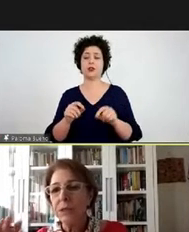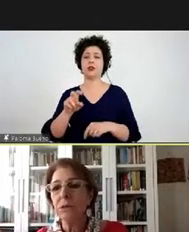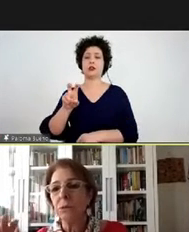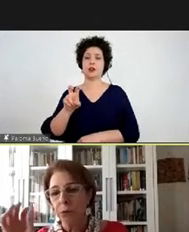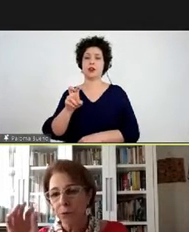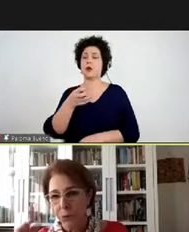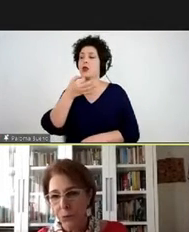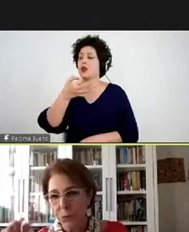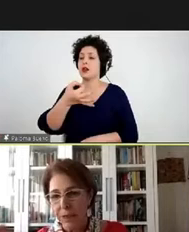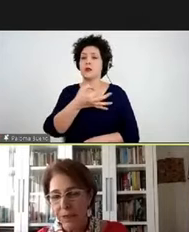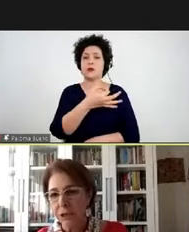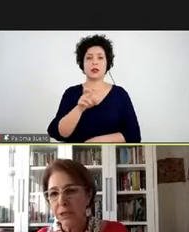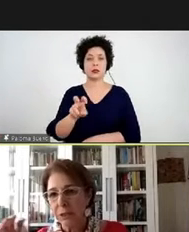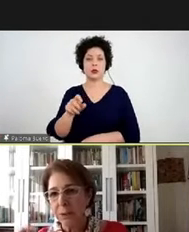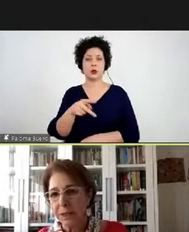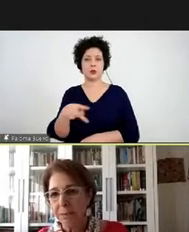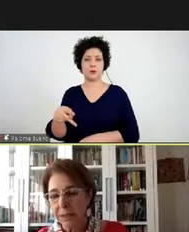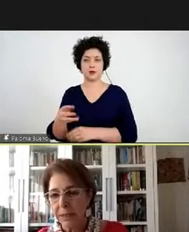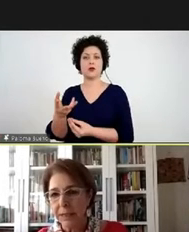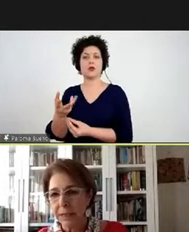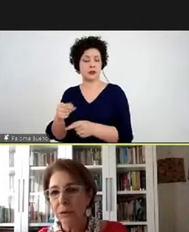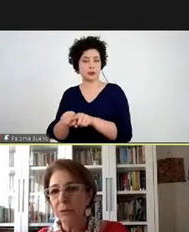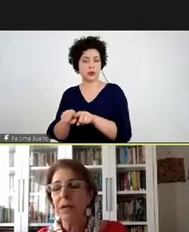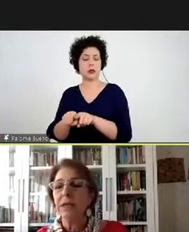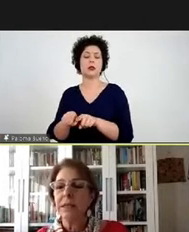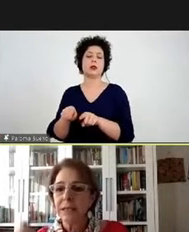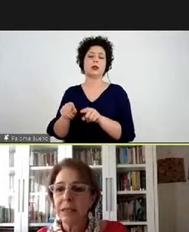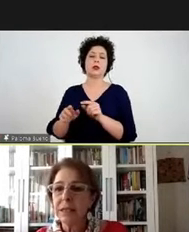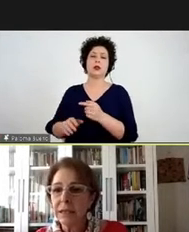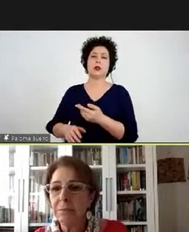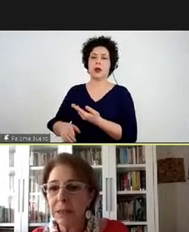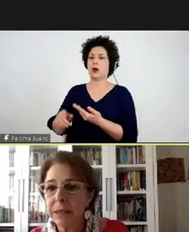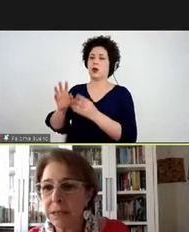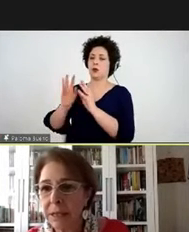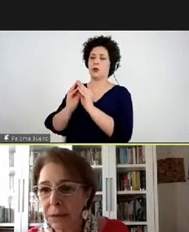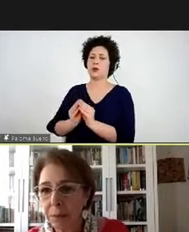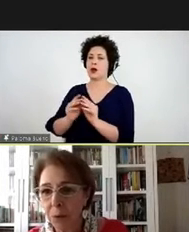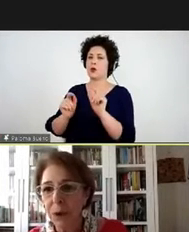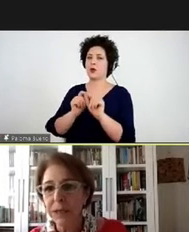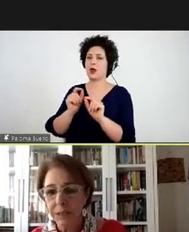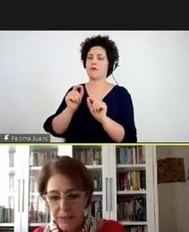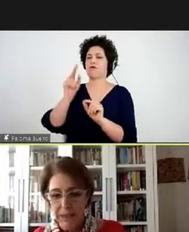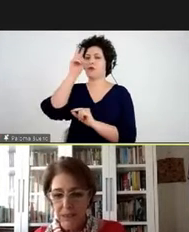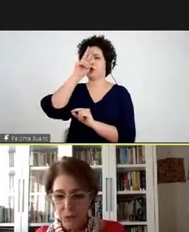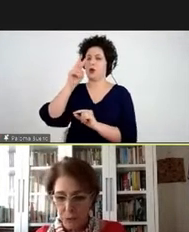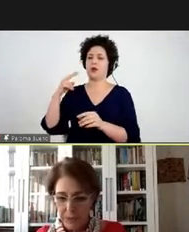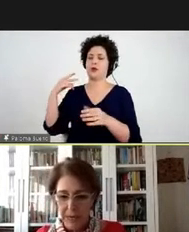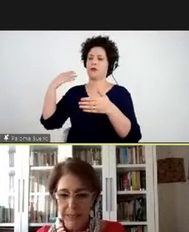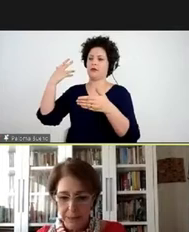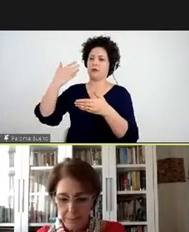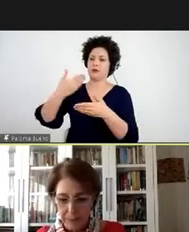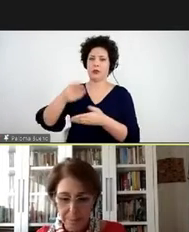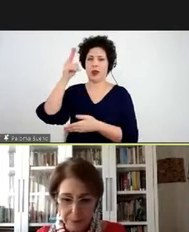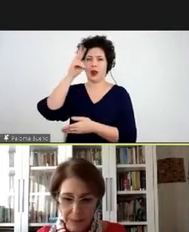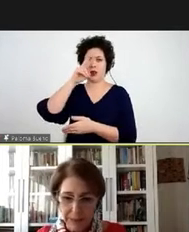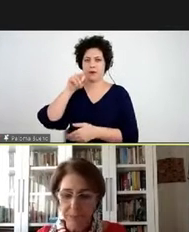de 5 professores artistas para essa apresentação, trazendo as lembranças e as memórias deles sobre